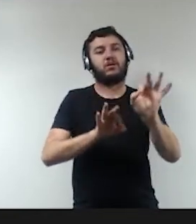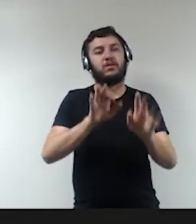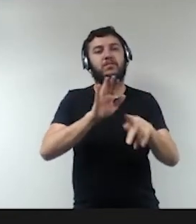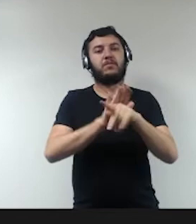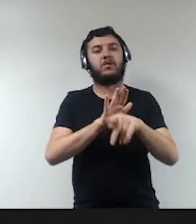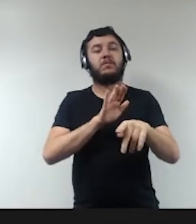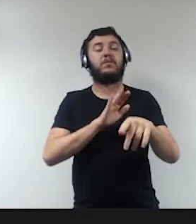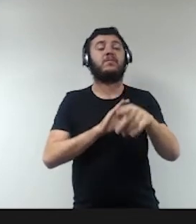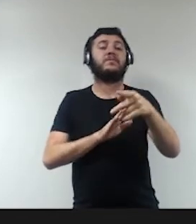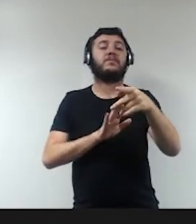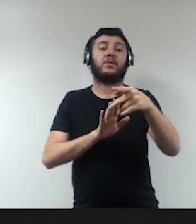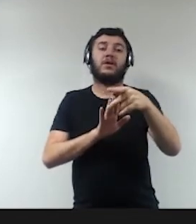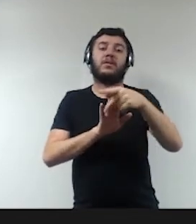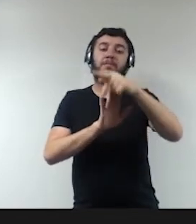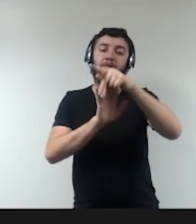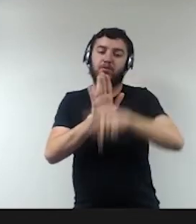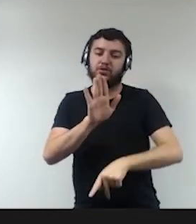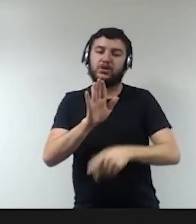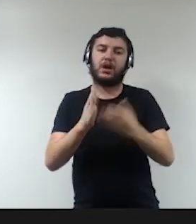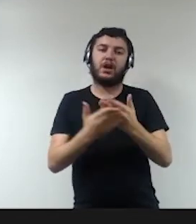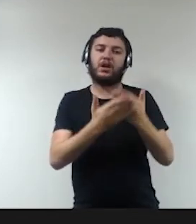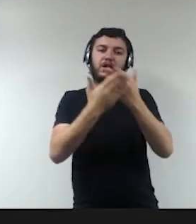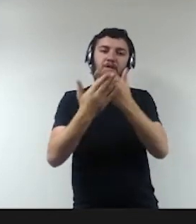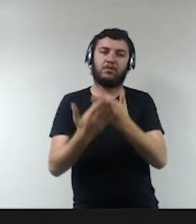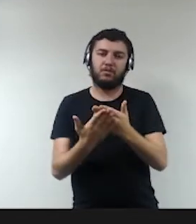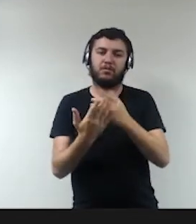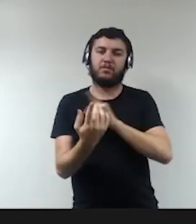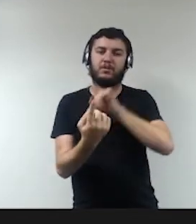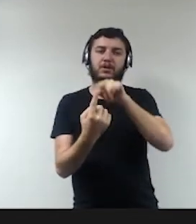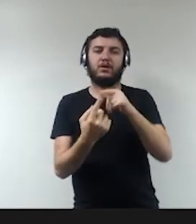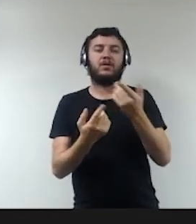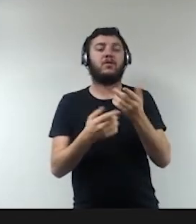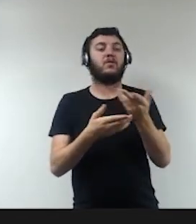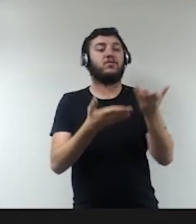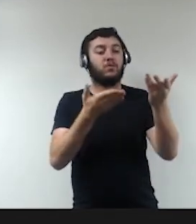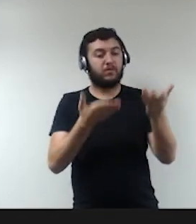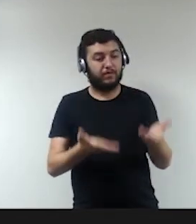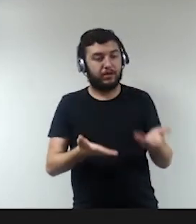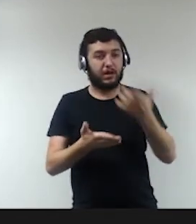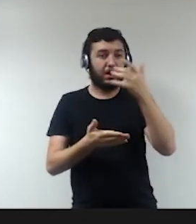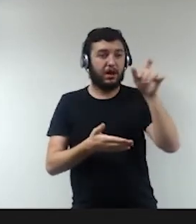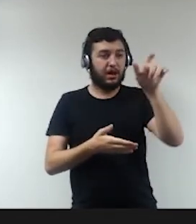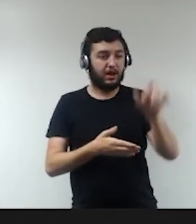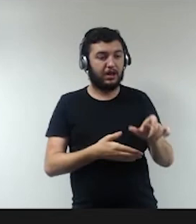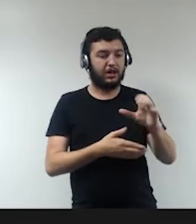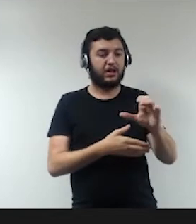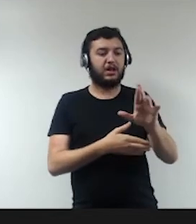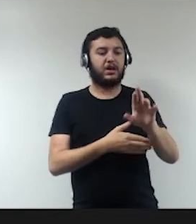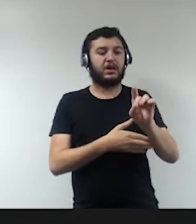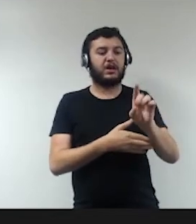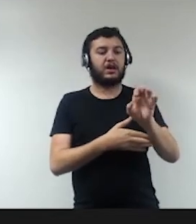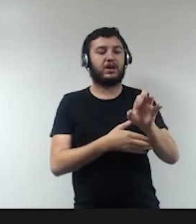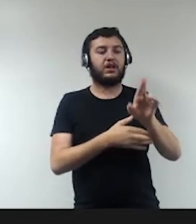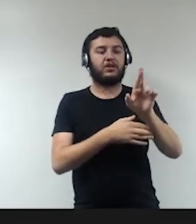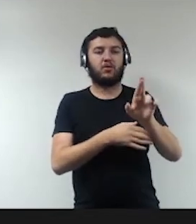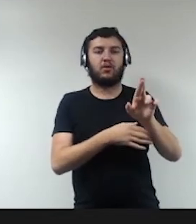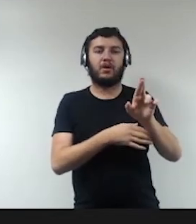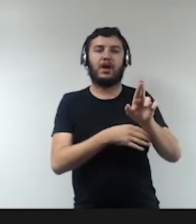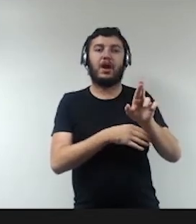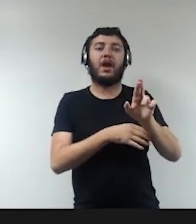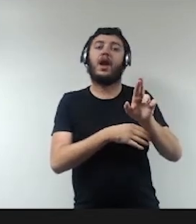os mediadores para chamar aquele credor que estava, por exemplo, ameaçando de um despejo, para tentar